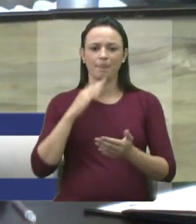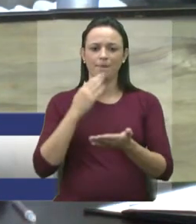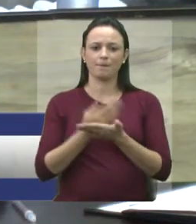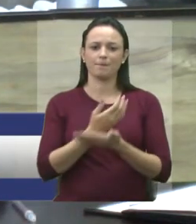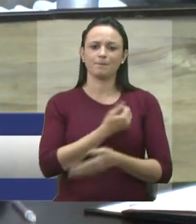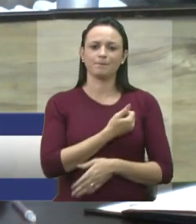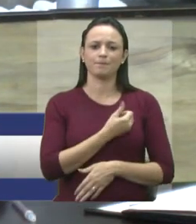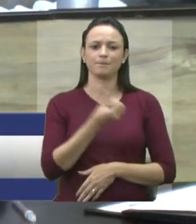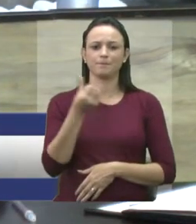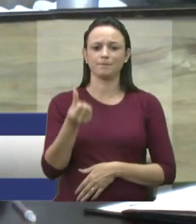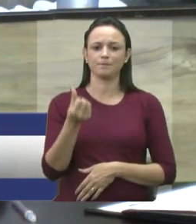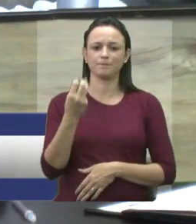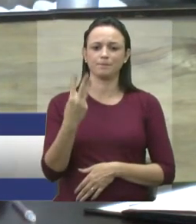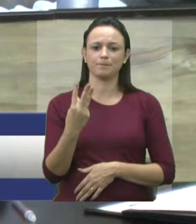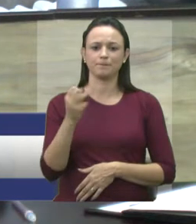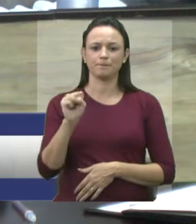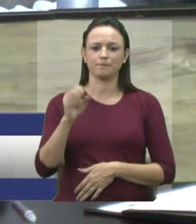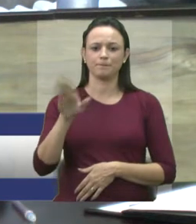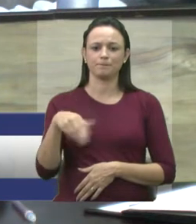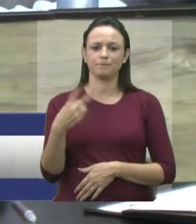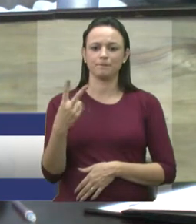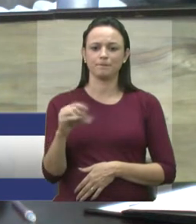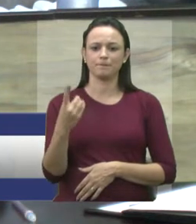Requerimento número